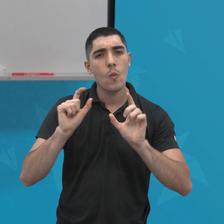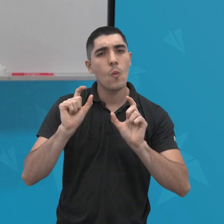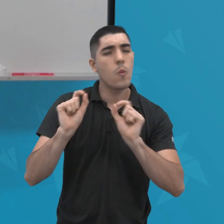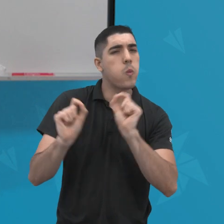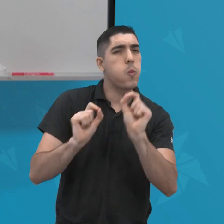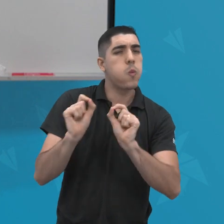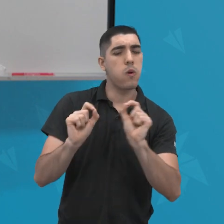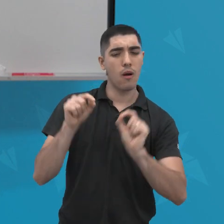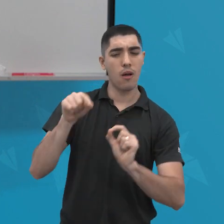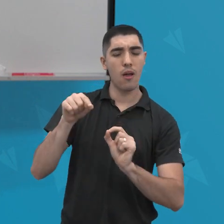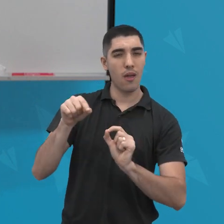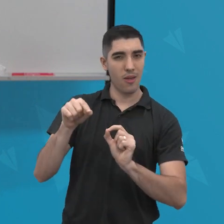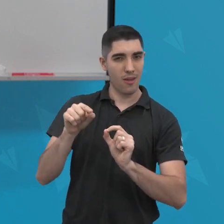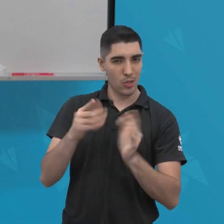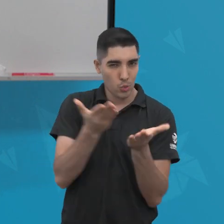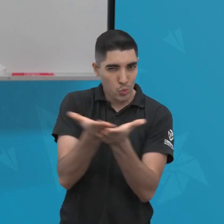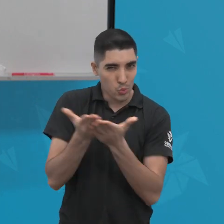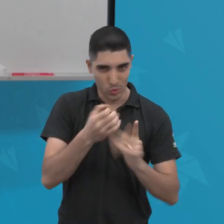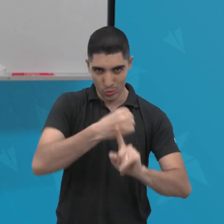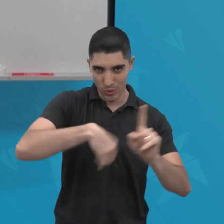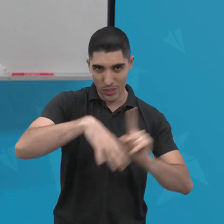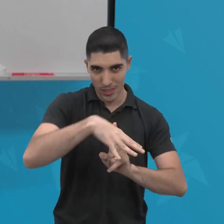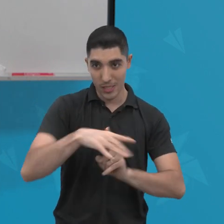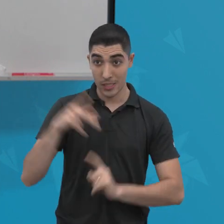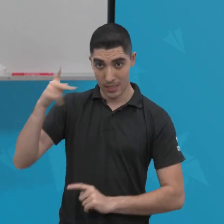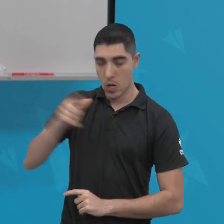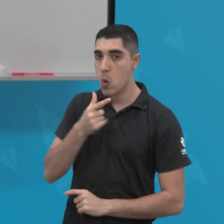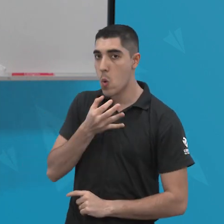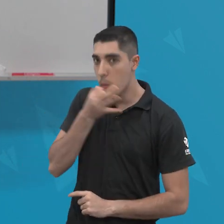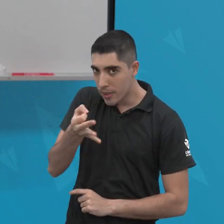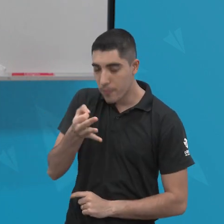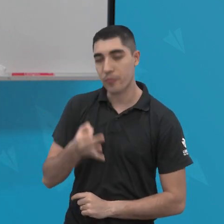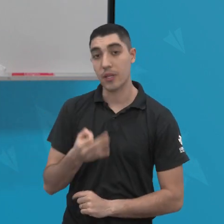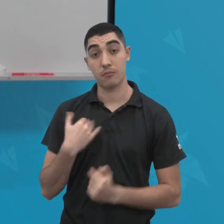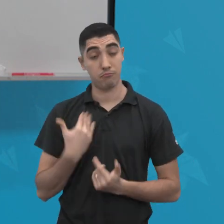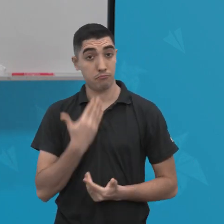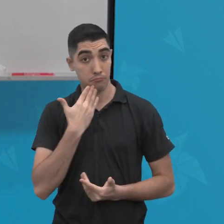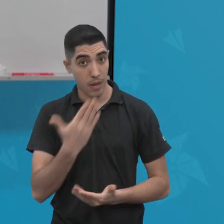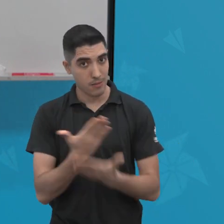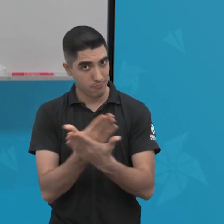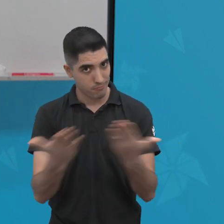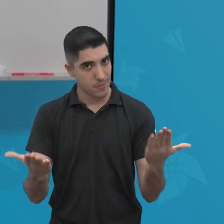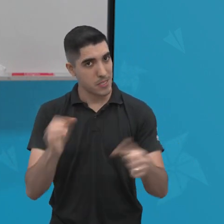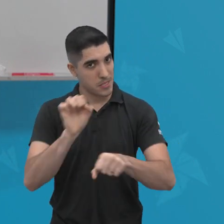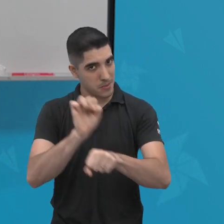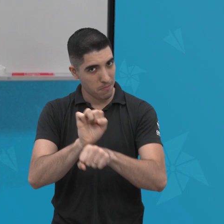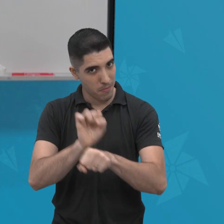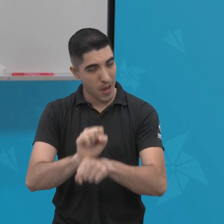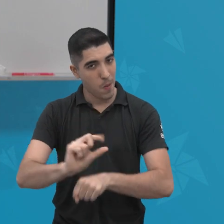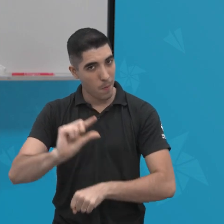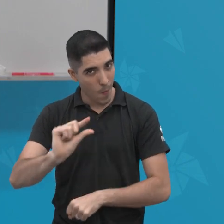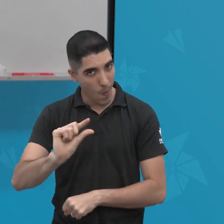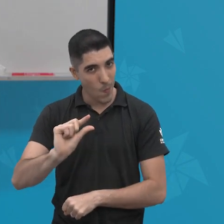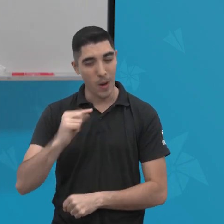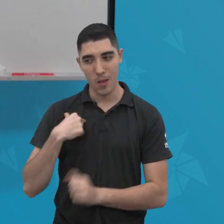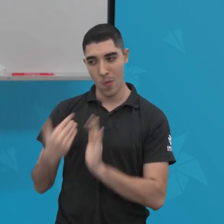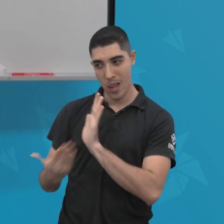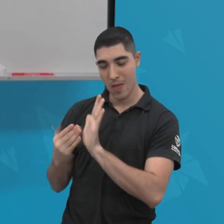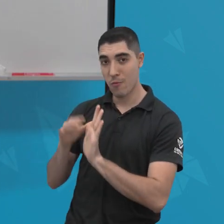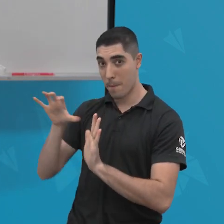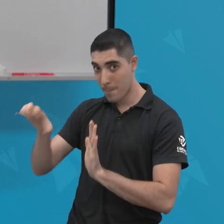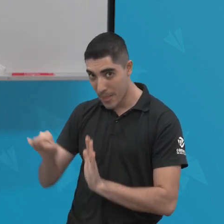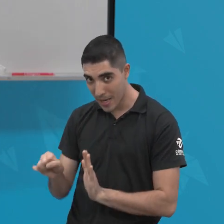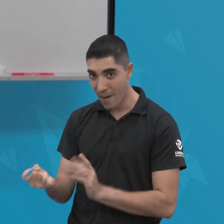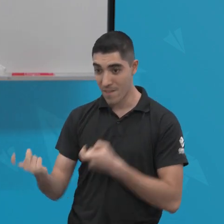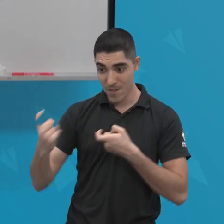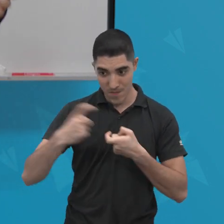significa essa perspectiva sociológica na visão dele. Então eu peço que vocês aguardem um pouquinho aí, vou ali pegar